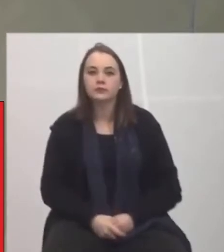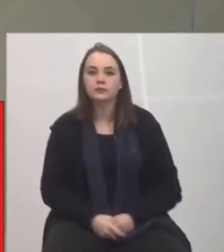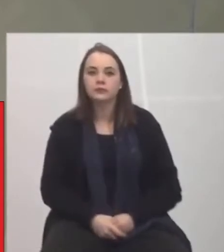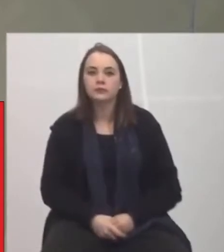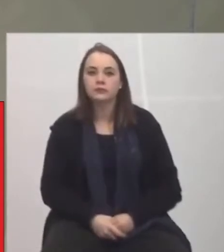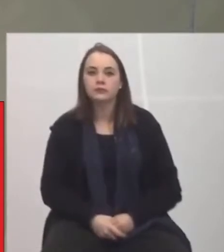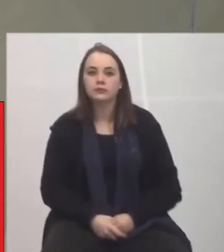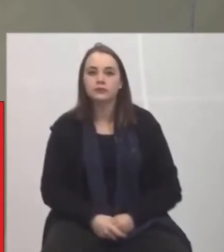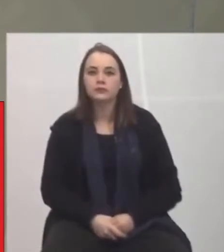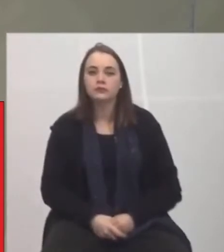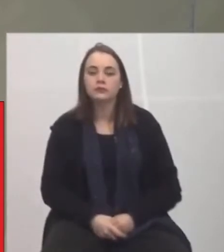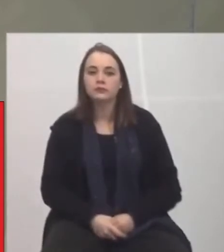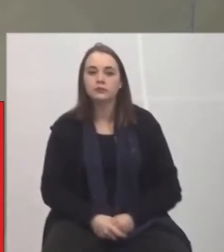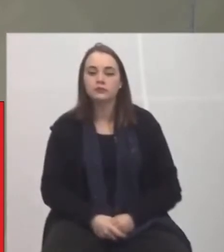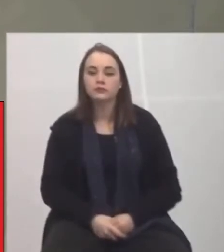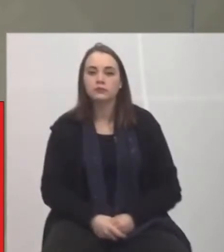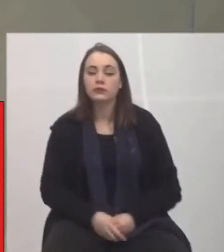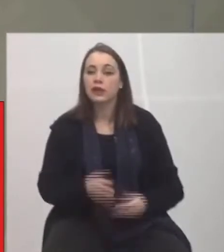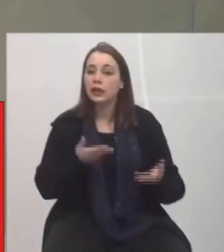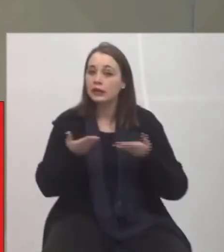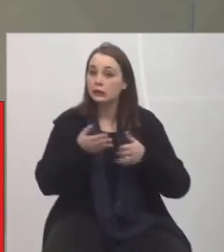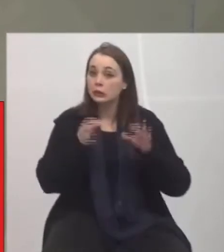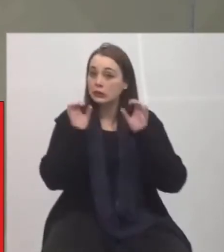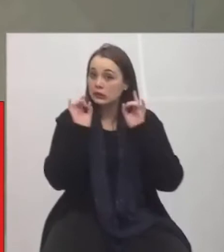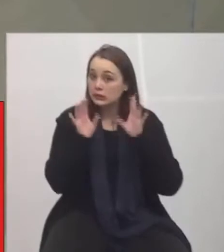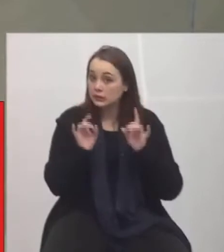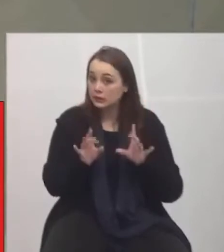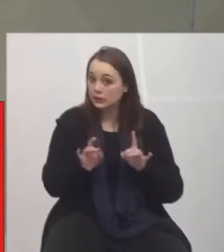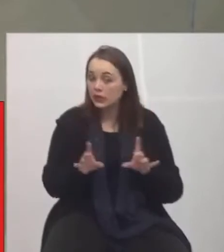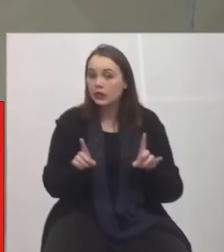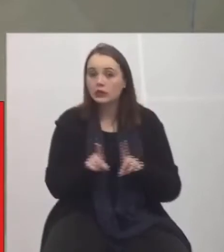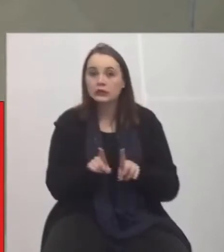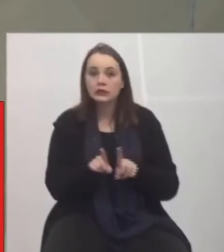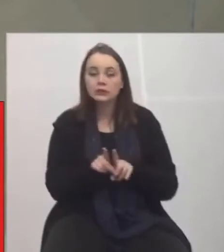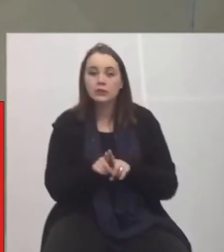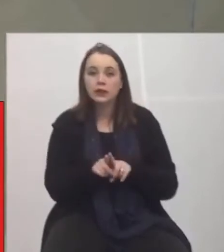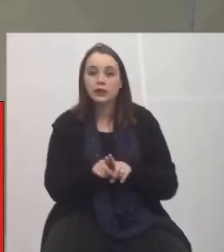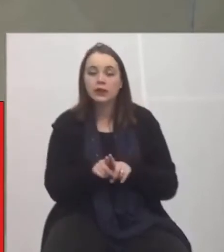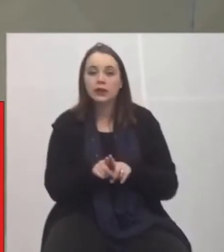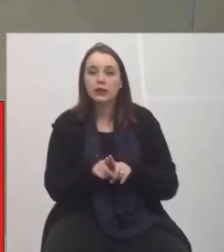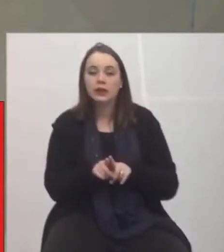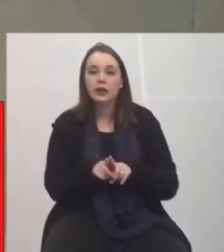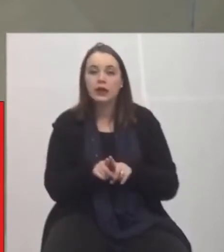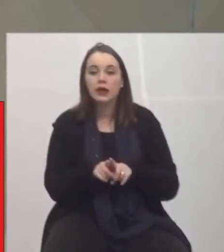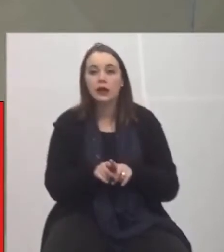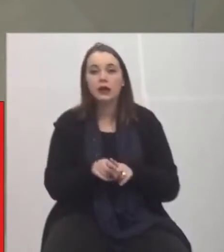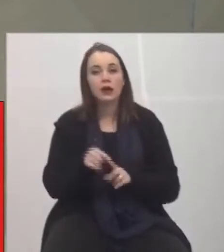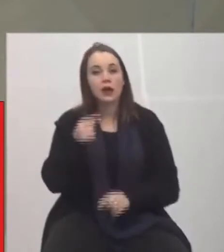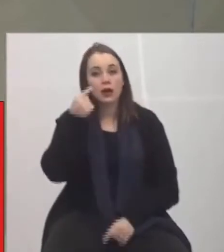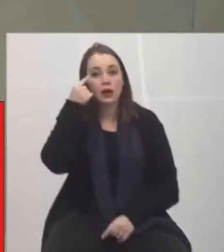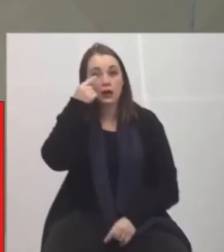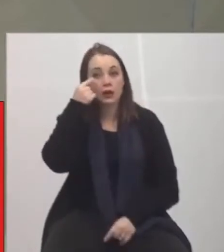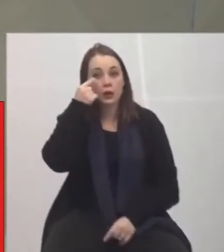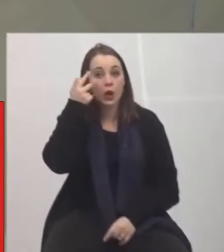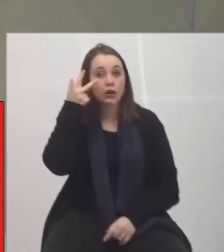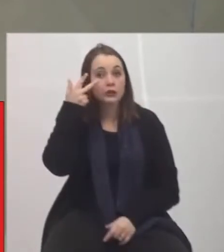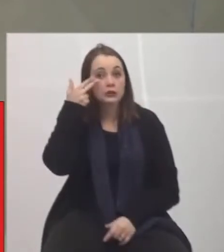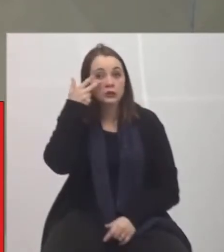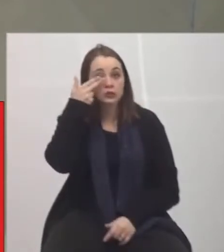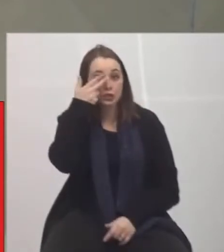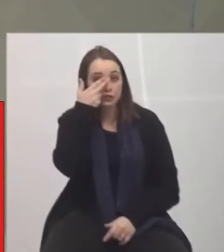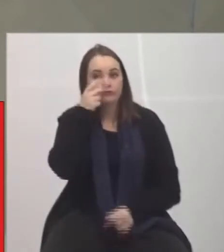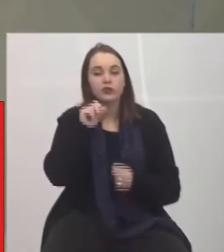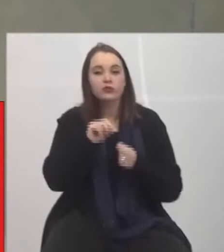tranquilo. A atenção especializada também com relação às cirurgias oftalmológicas. Tá? Então, foram